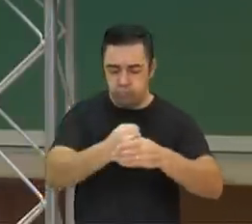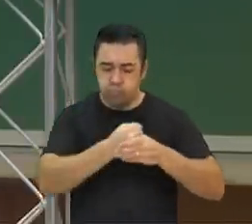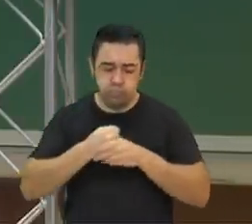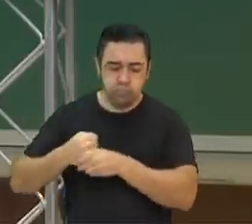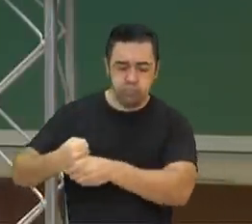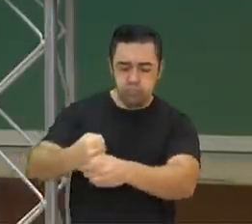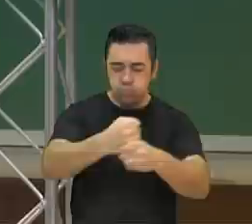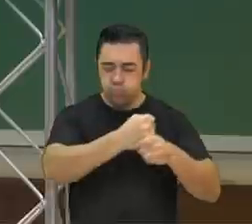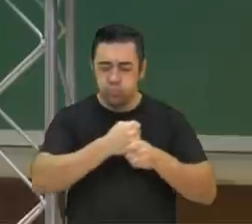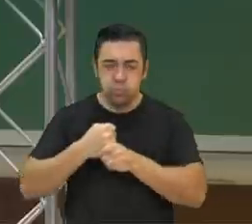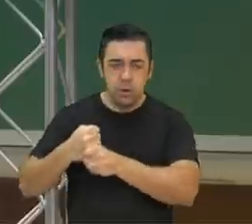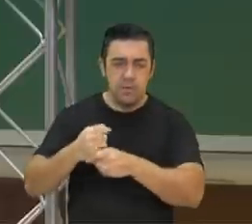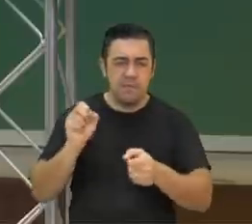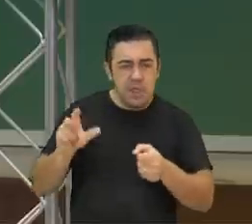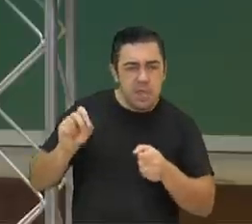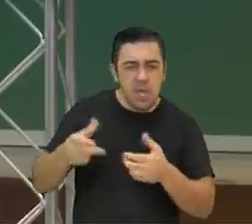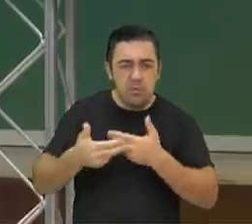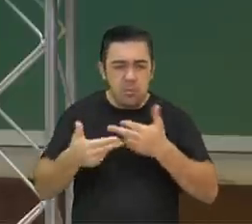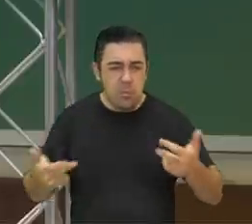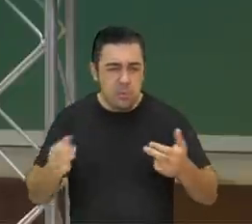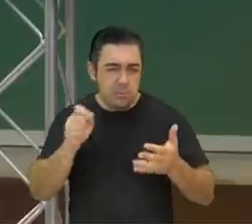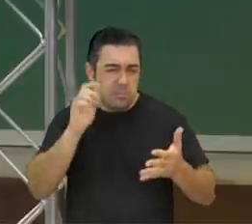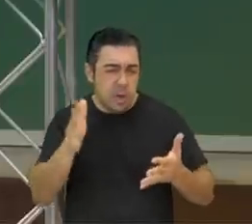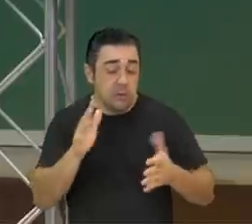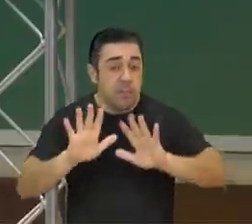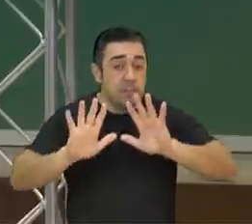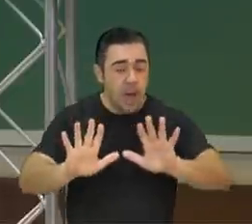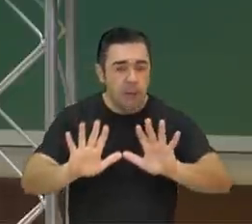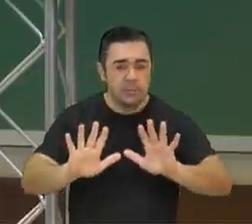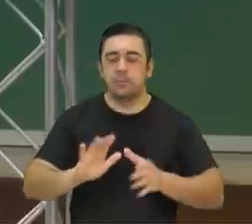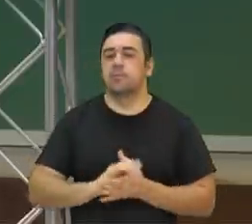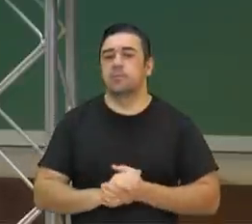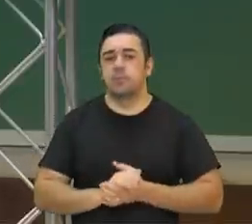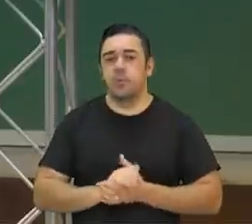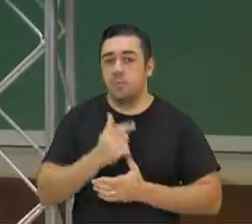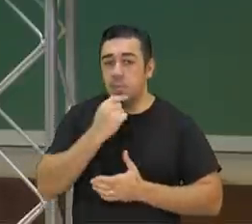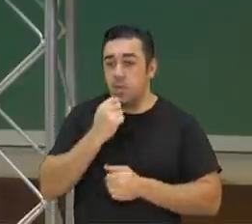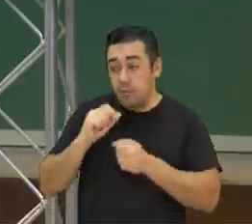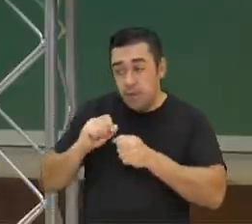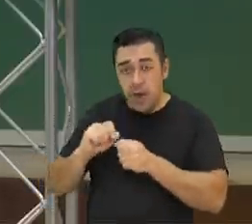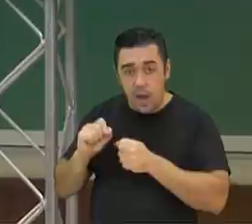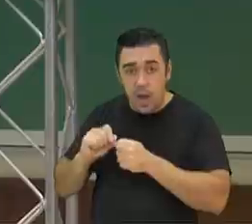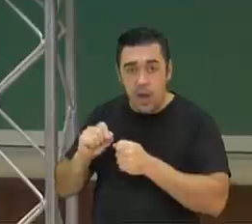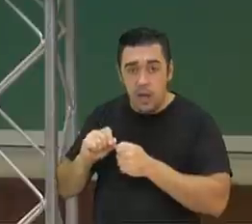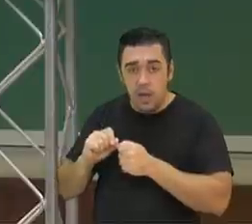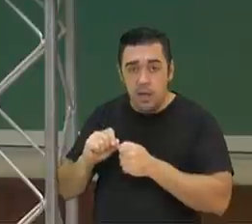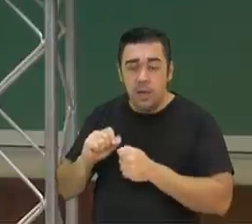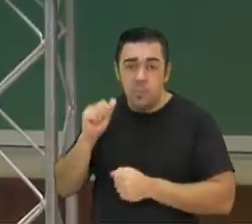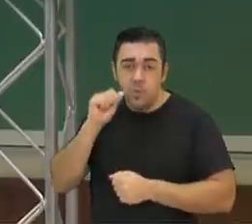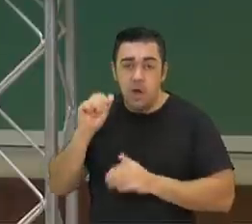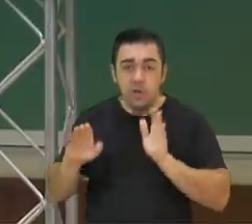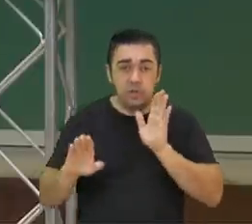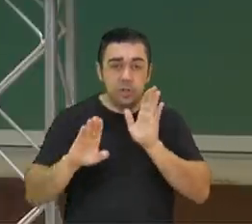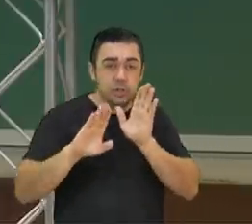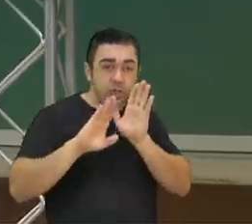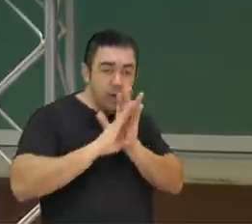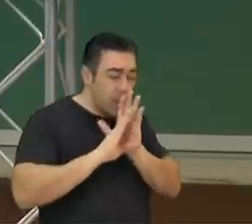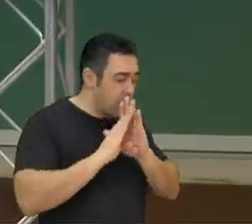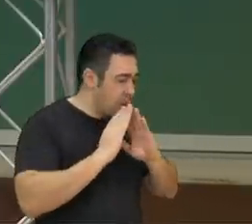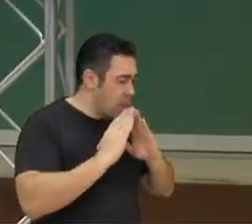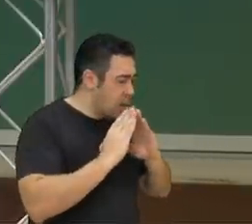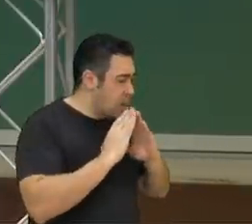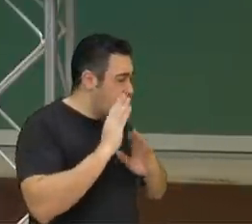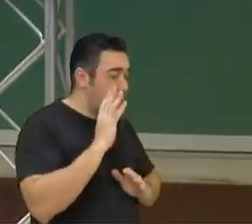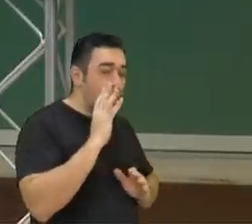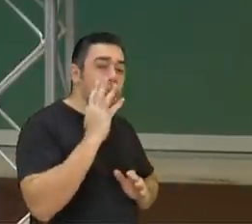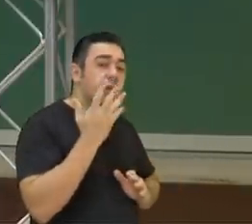algum caldeirão e etc., né? E, de repente, faz essa travessura, ela chega à casa dela e aí o